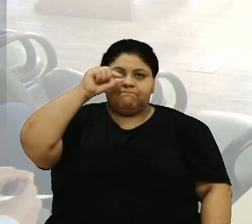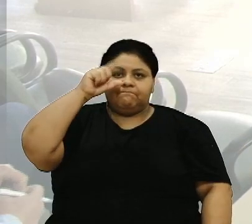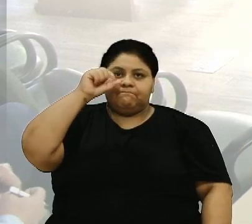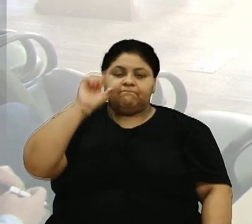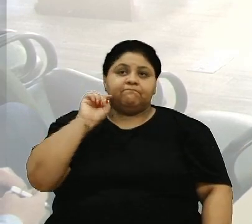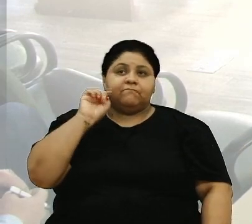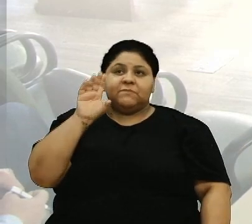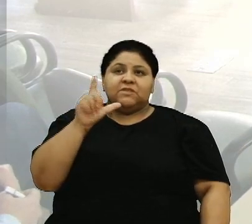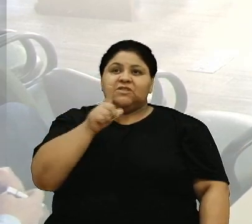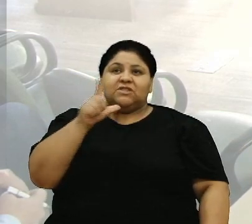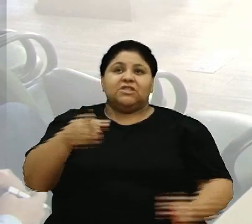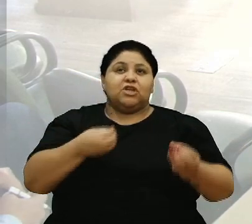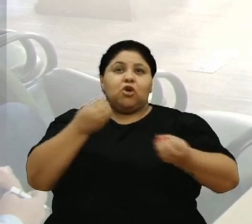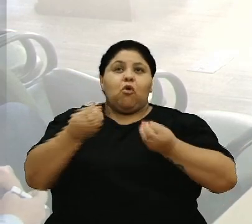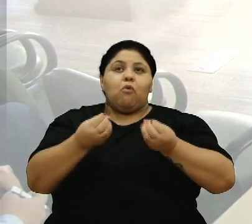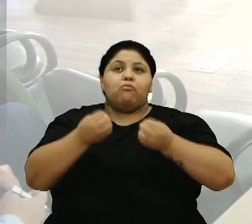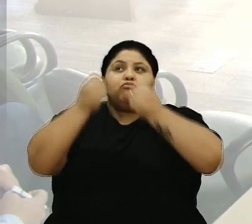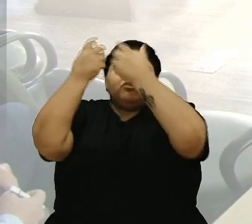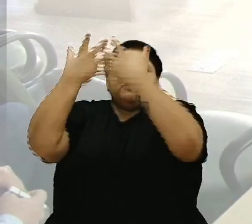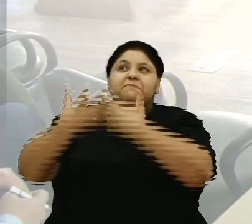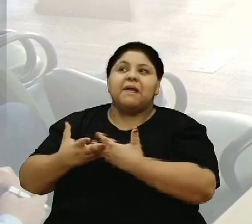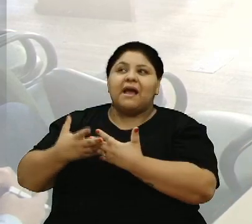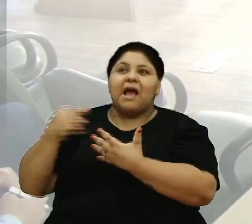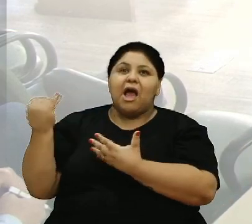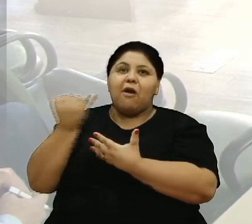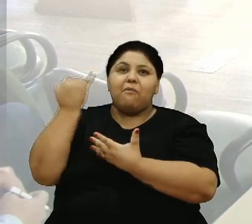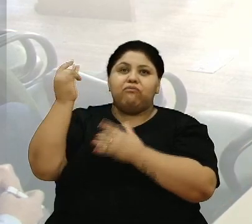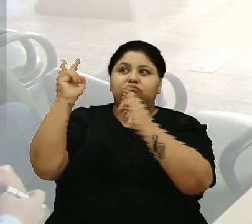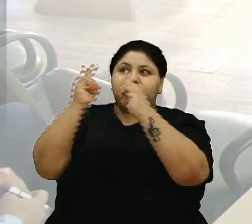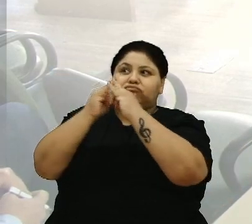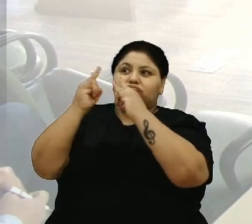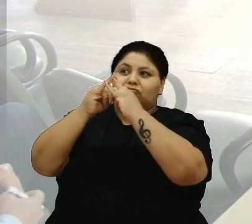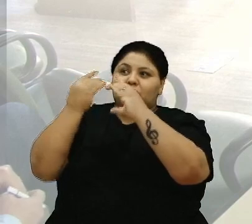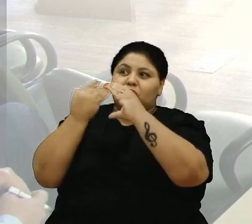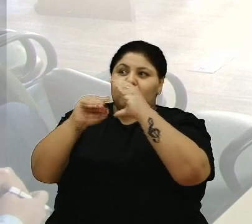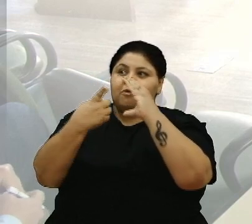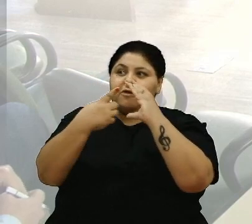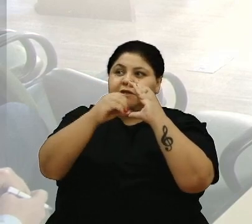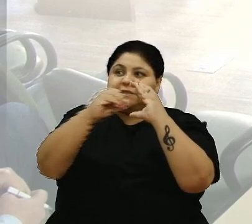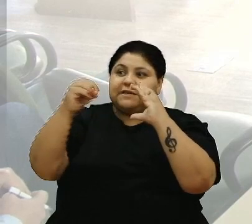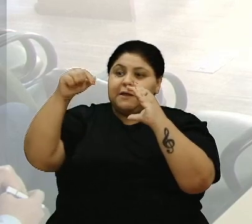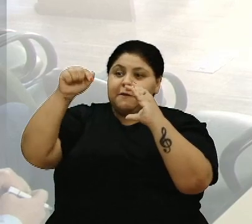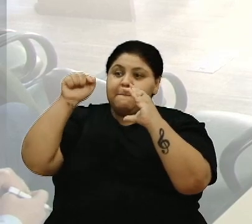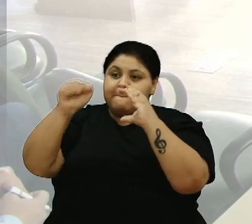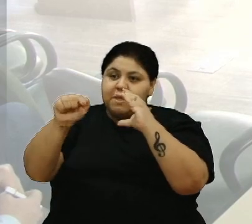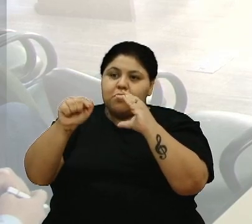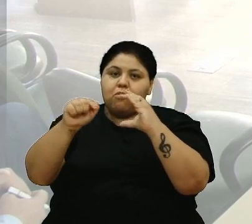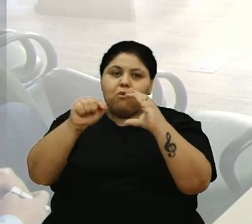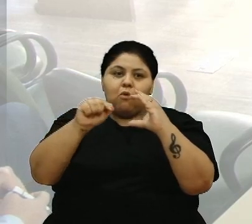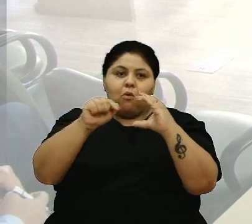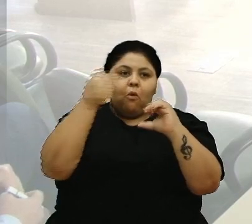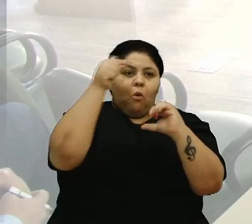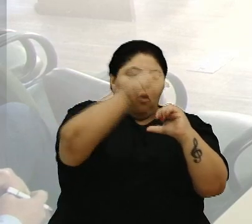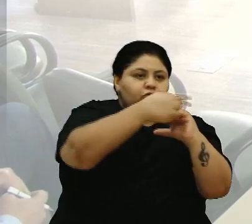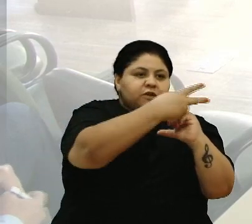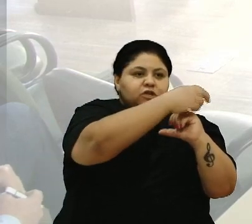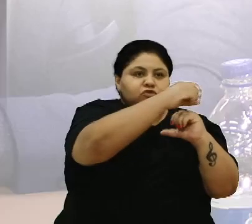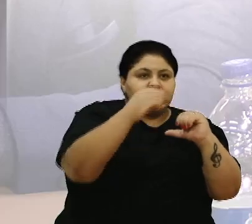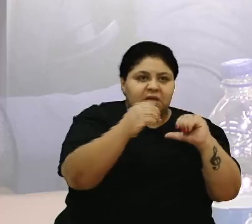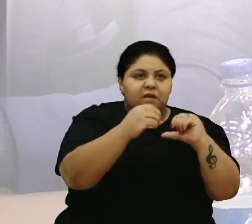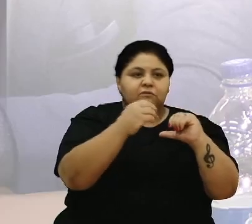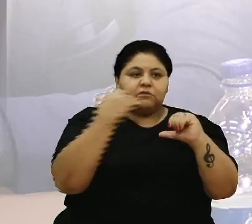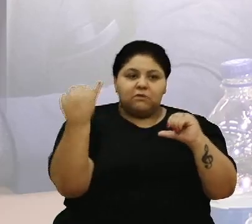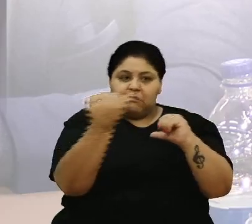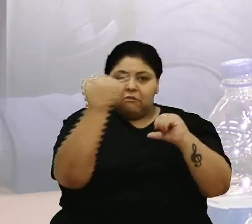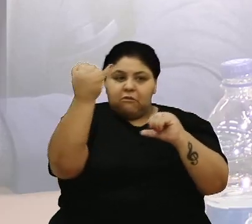como mensurar o que é importante. Se daqui a pouco uma entidade recebe 100 mil, outra 200, é importante também para essas entidades que ajudam, né, a